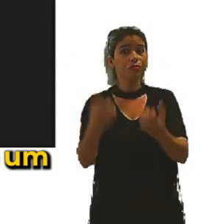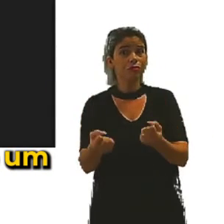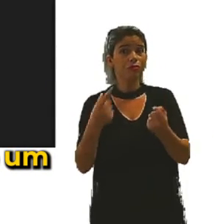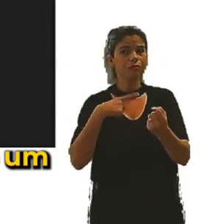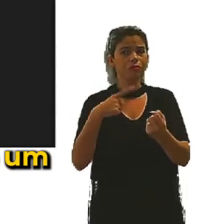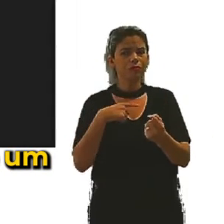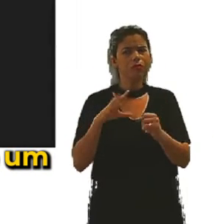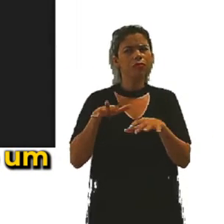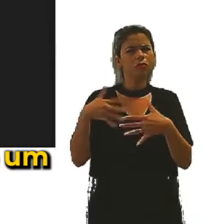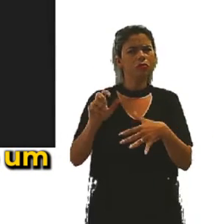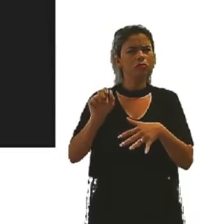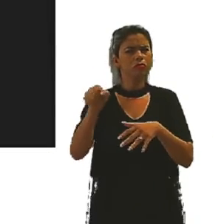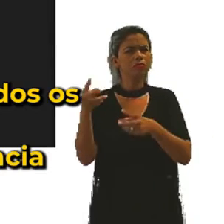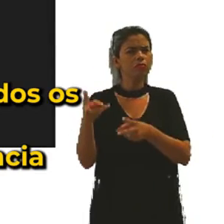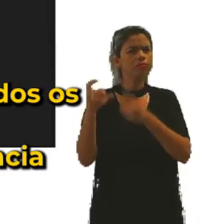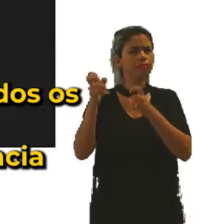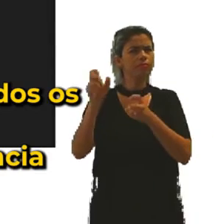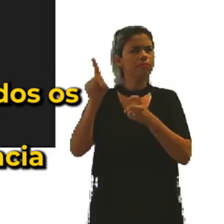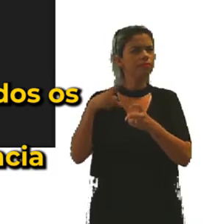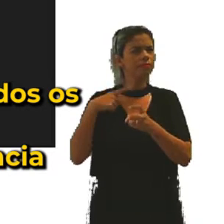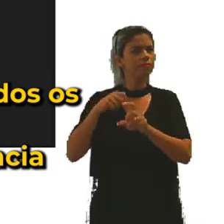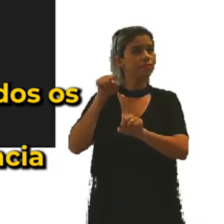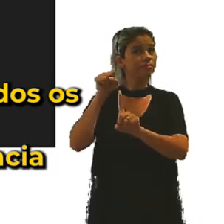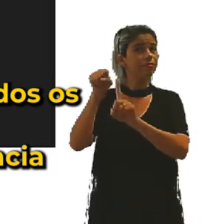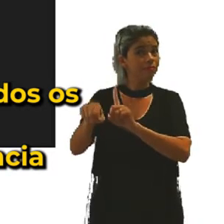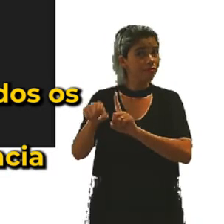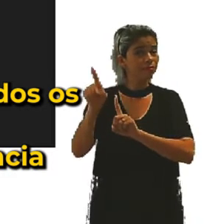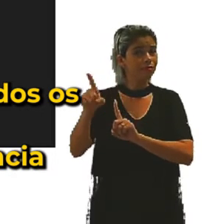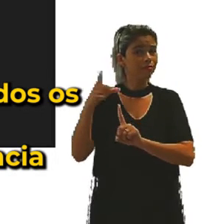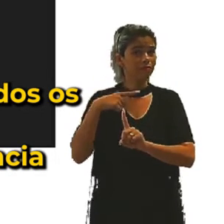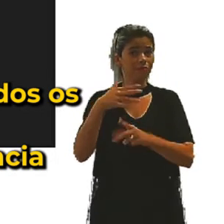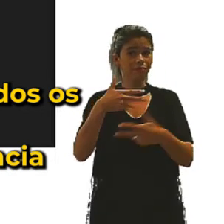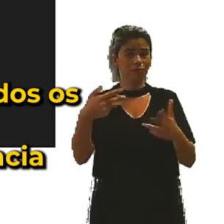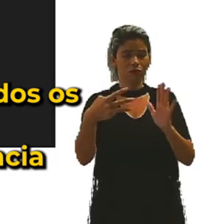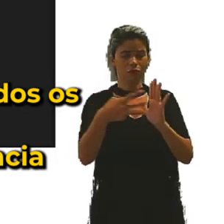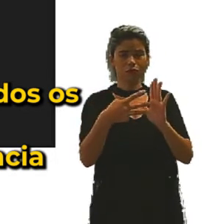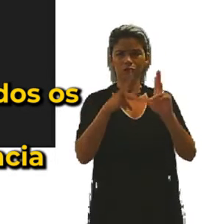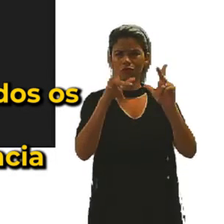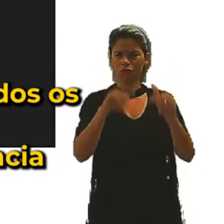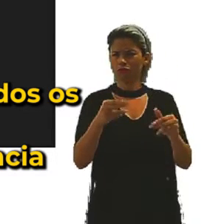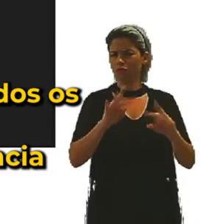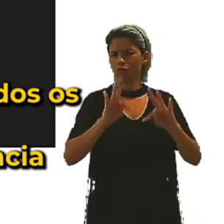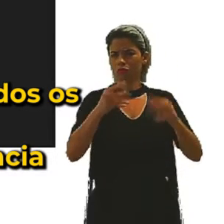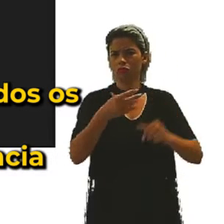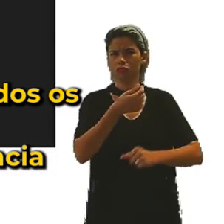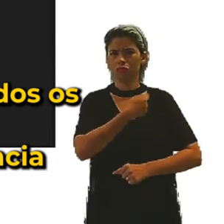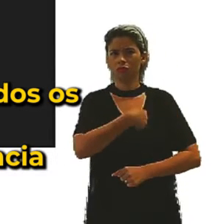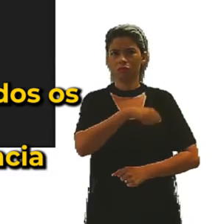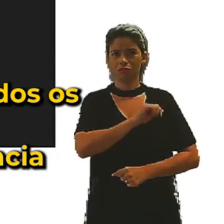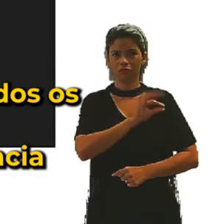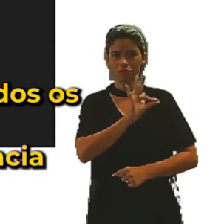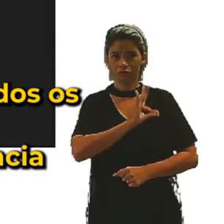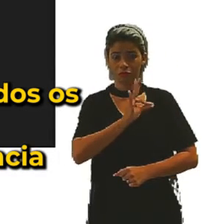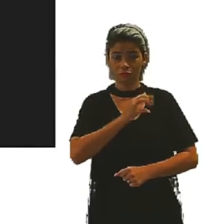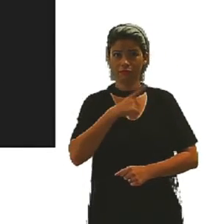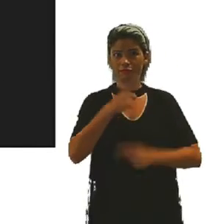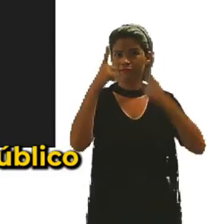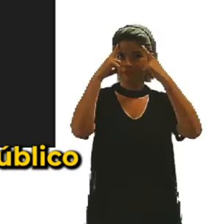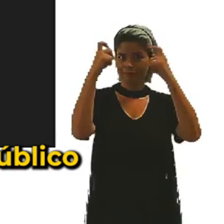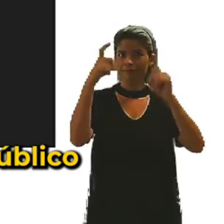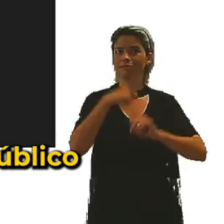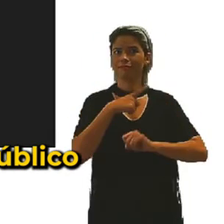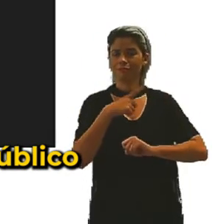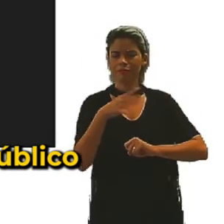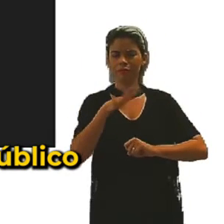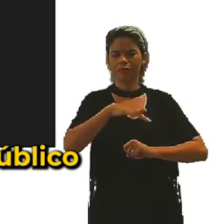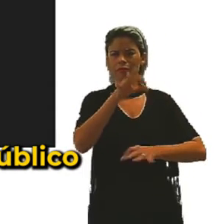sinais preditivos de um feminicídio. É a partir do formulário preenchido em todos os boletins de ocorrência do Distrito Federal por vítimas de violência doméstica que